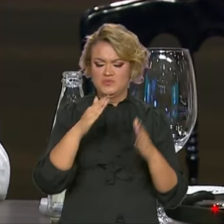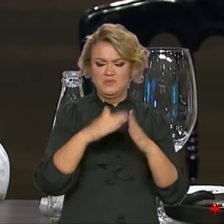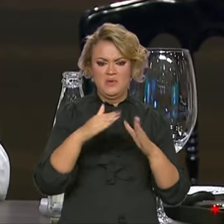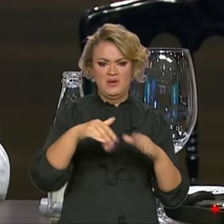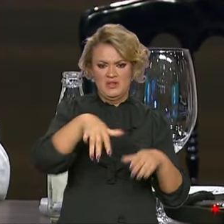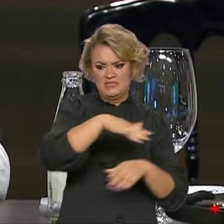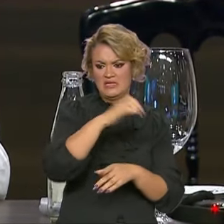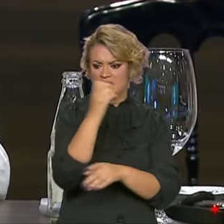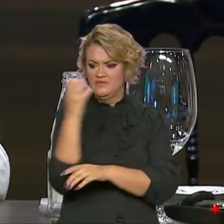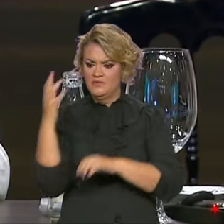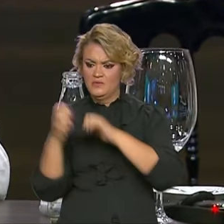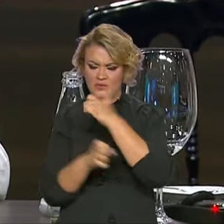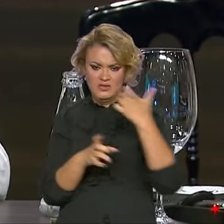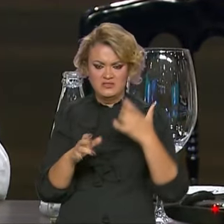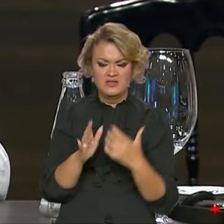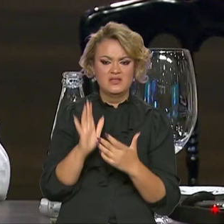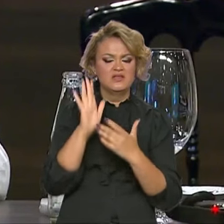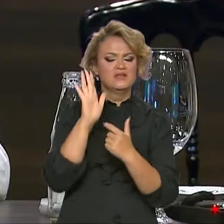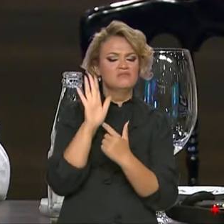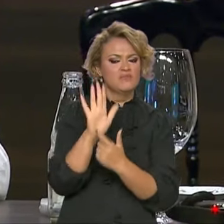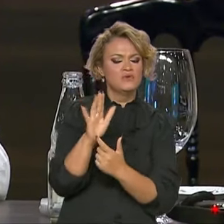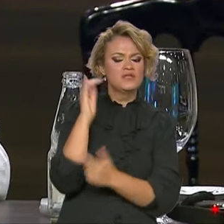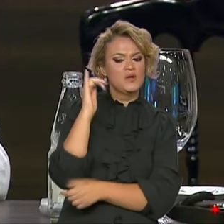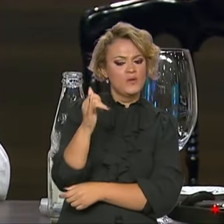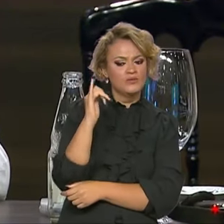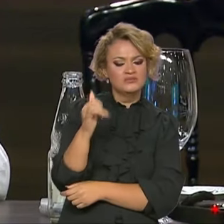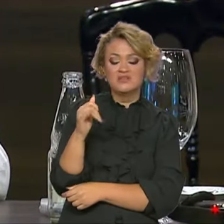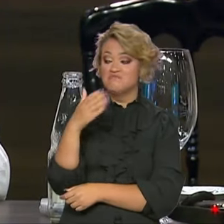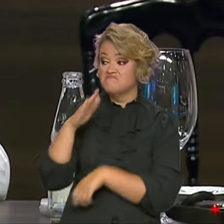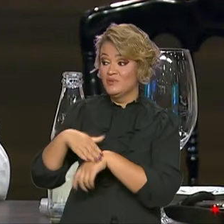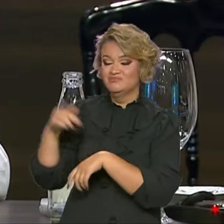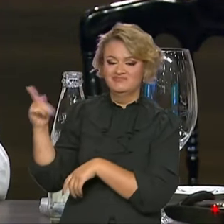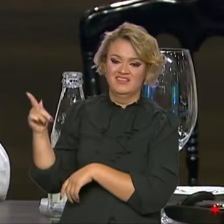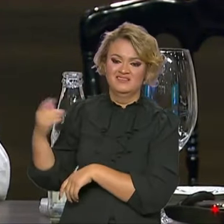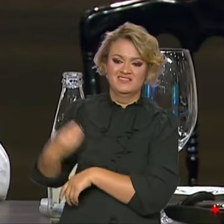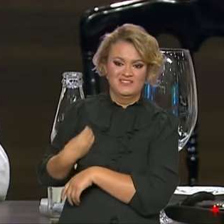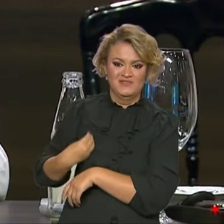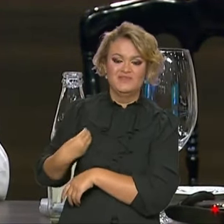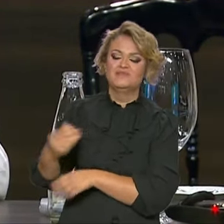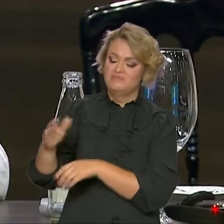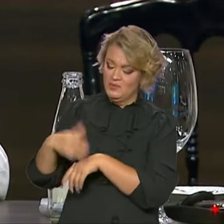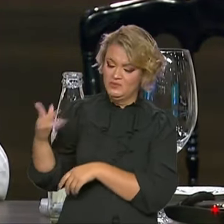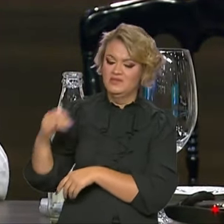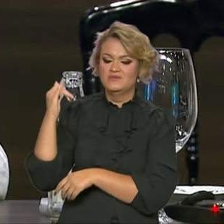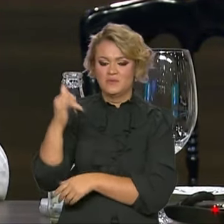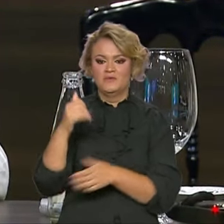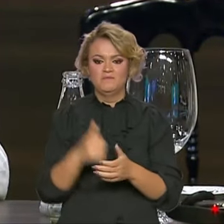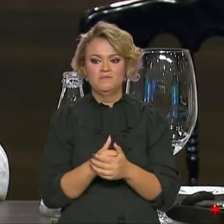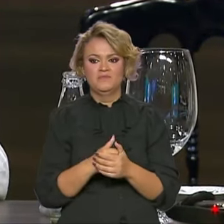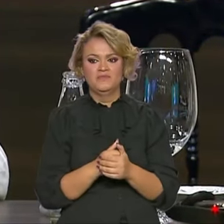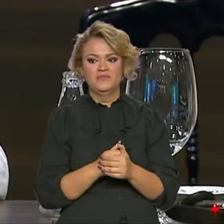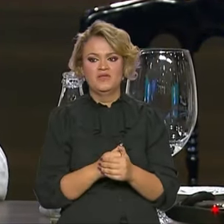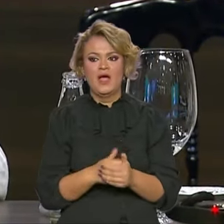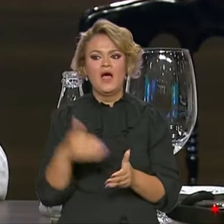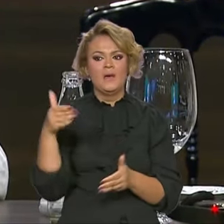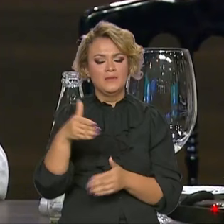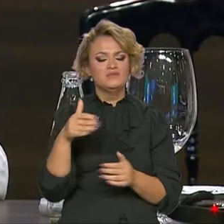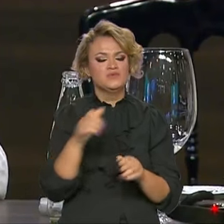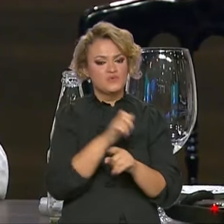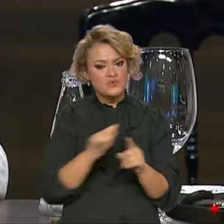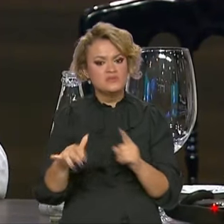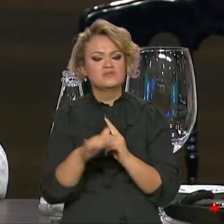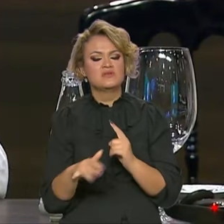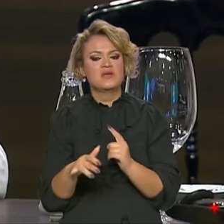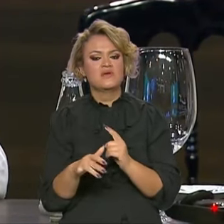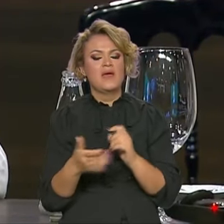floresta, trazida e contada por eles próprios. A participação social é o princípio básico